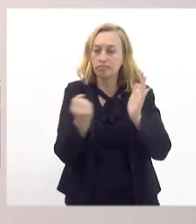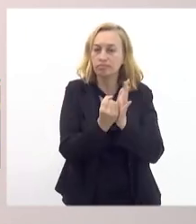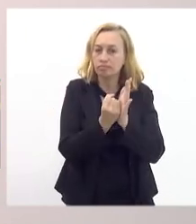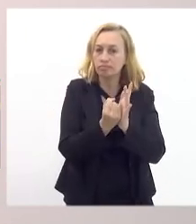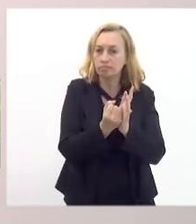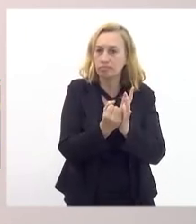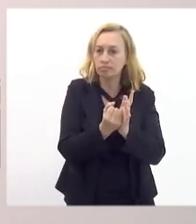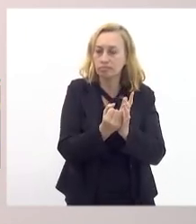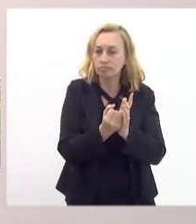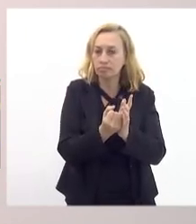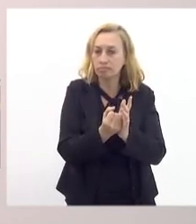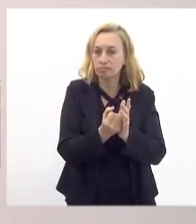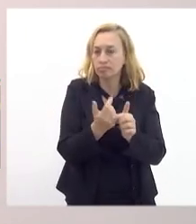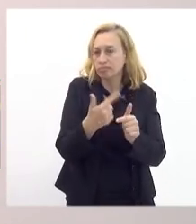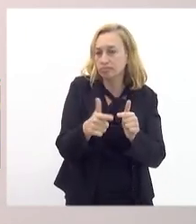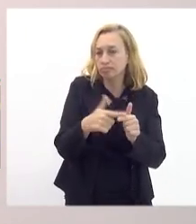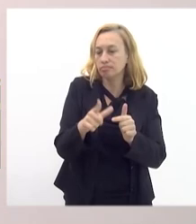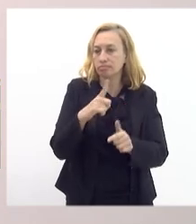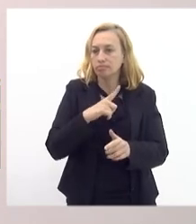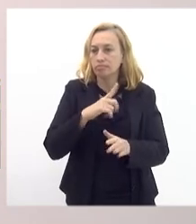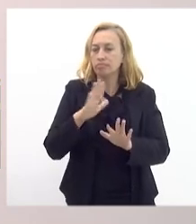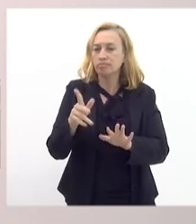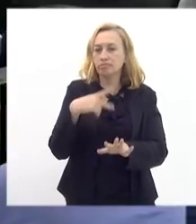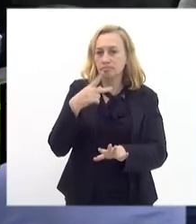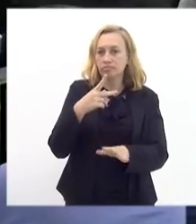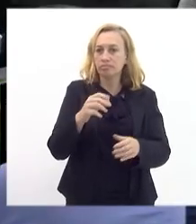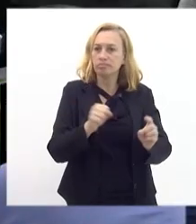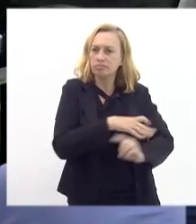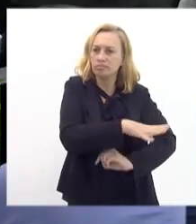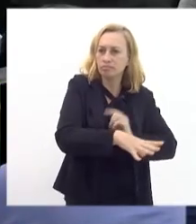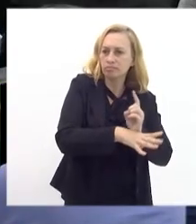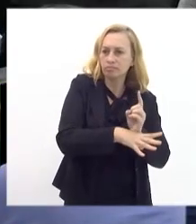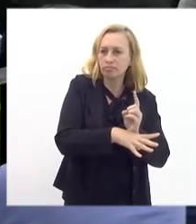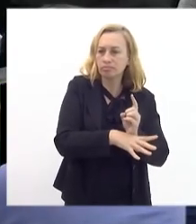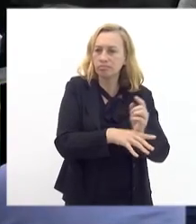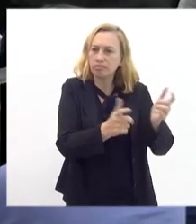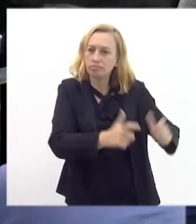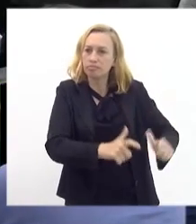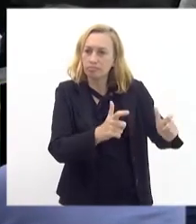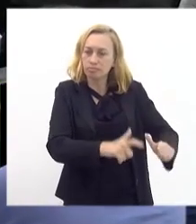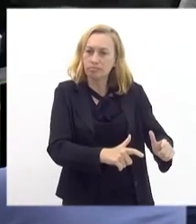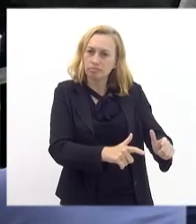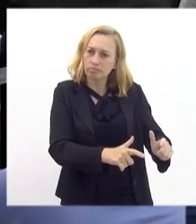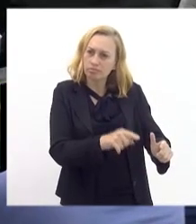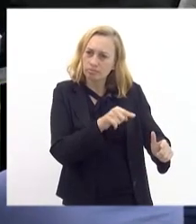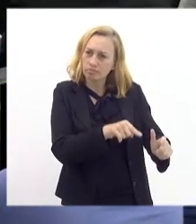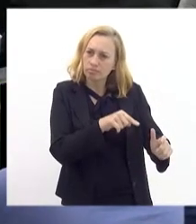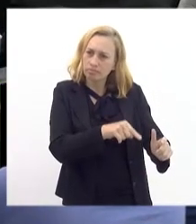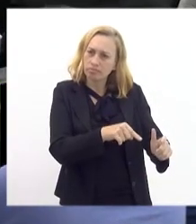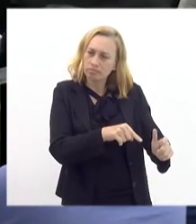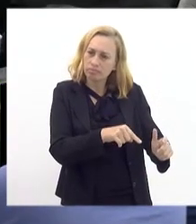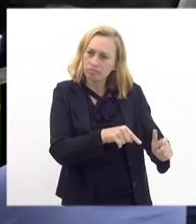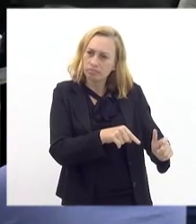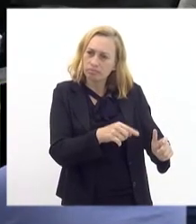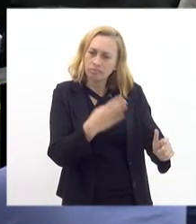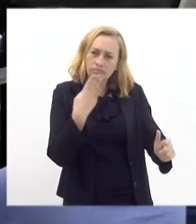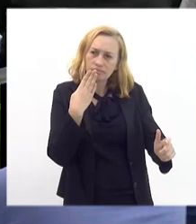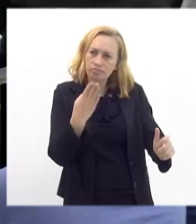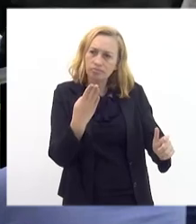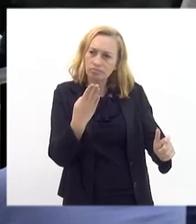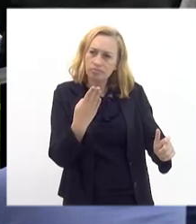gerar ele ele ele fala para a sociedade a sociedade da região lá não foi nos tenho nenhum tipo de